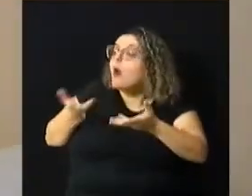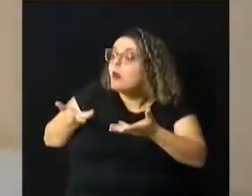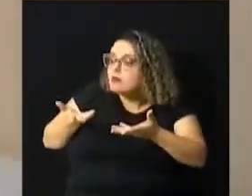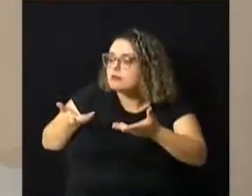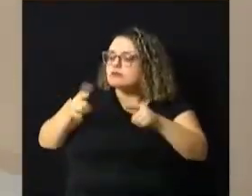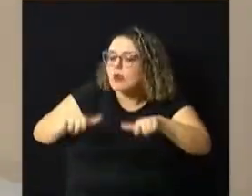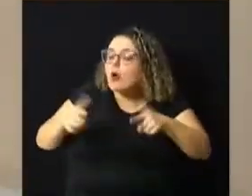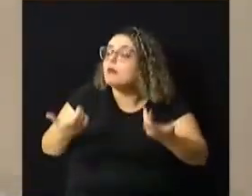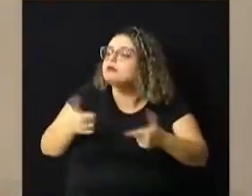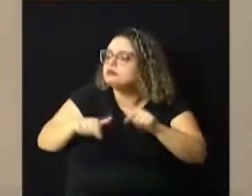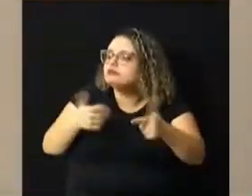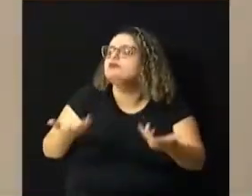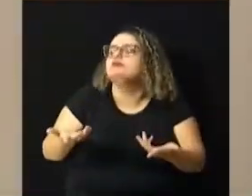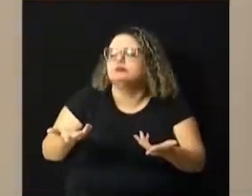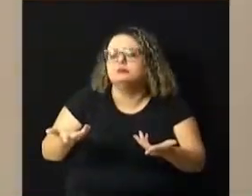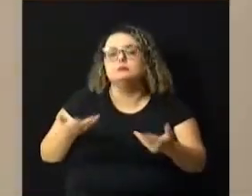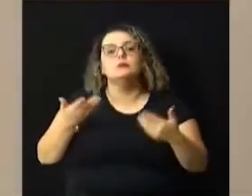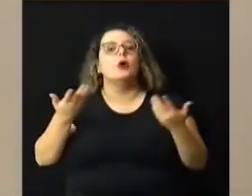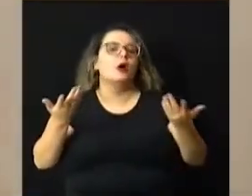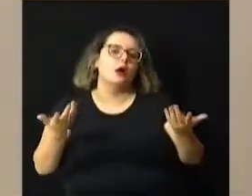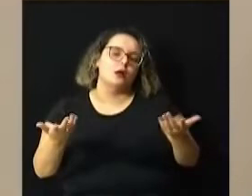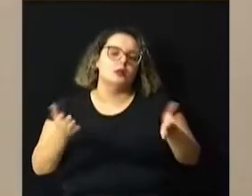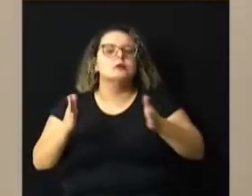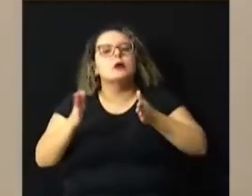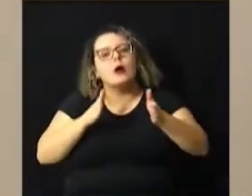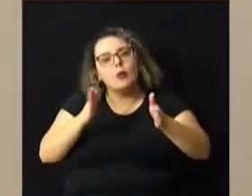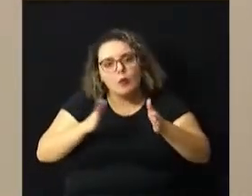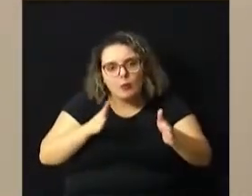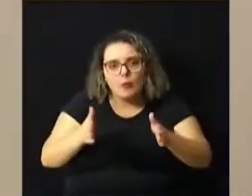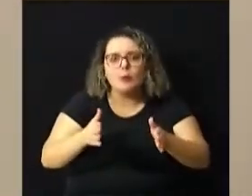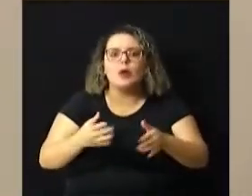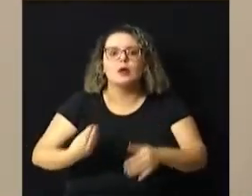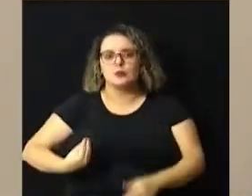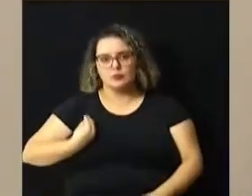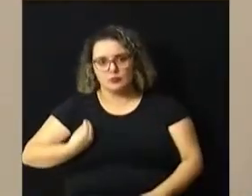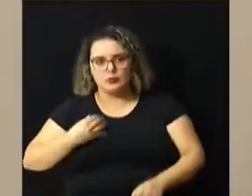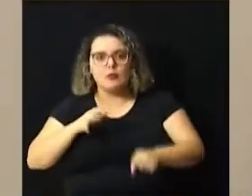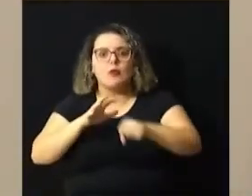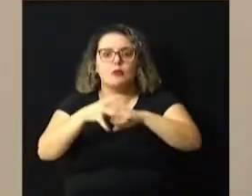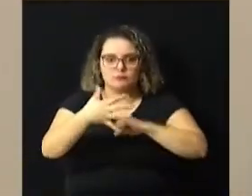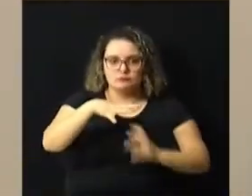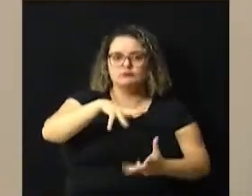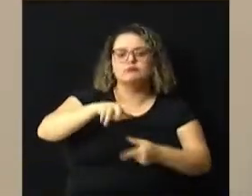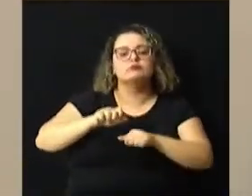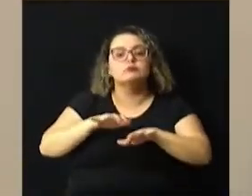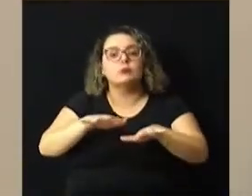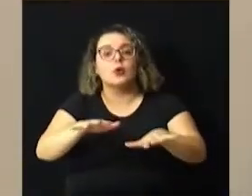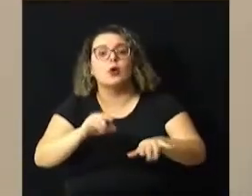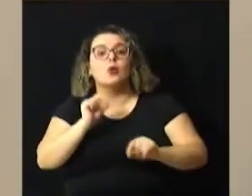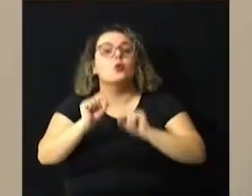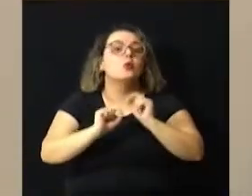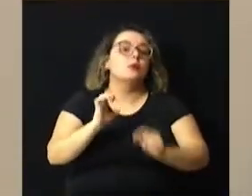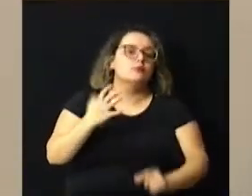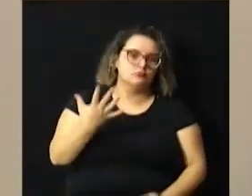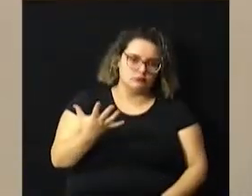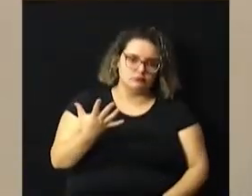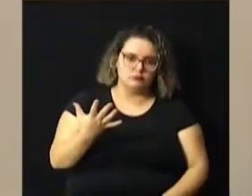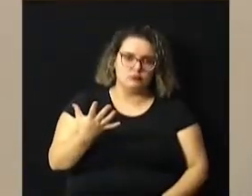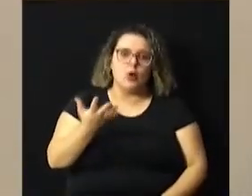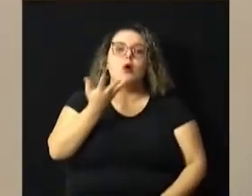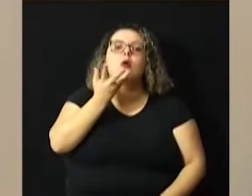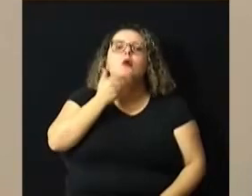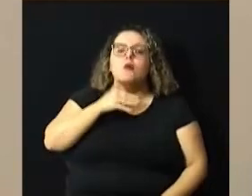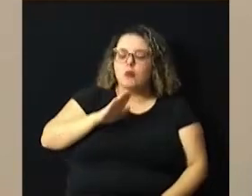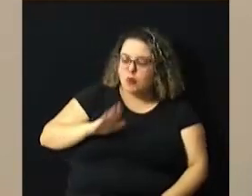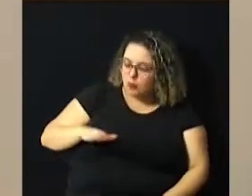Bom, hoje, por conta da pandemia, da situação atual que a gente está vivendo, então o que está muito em alta é a parte com a